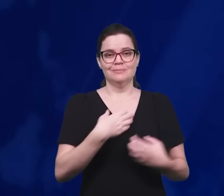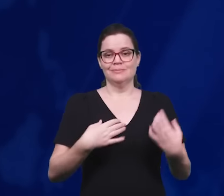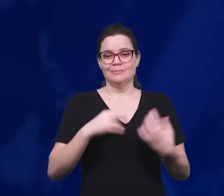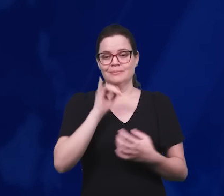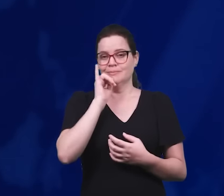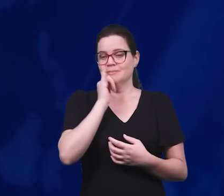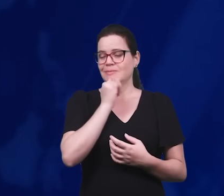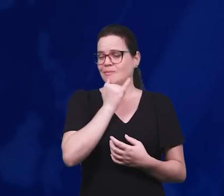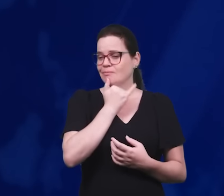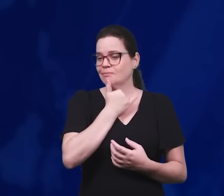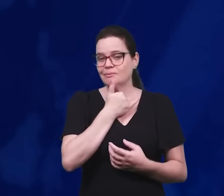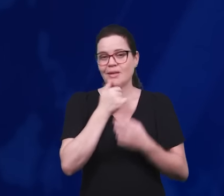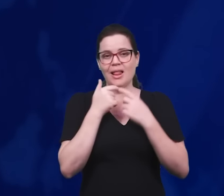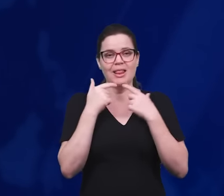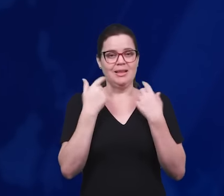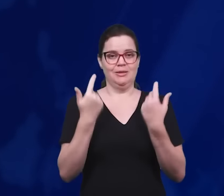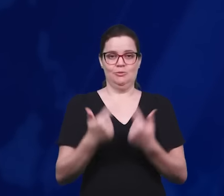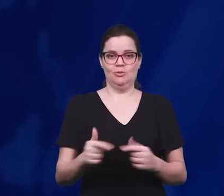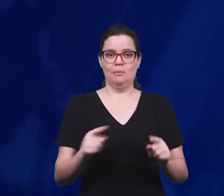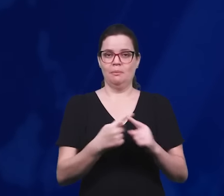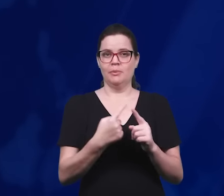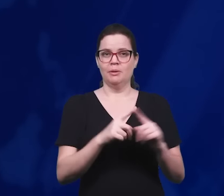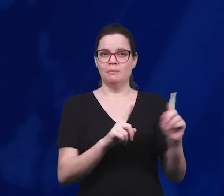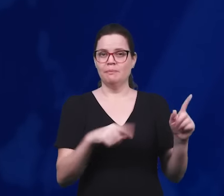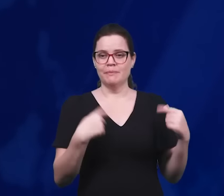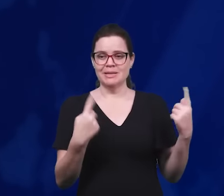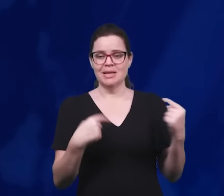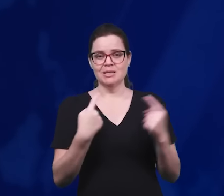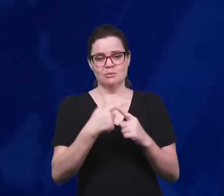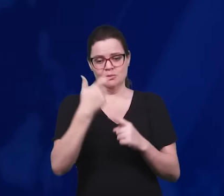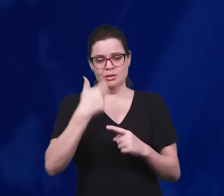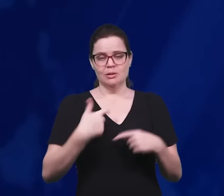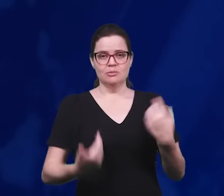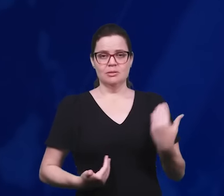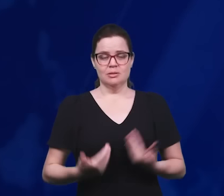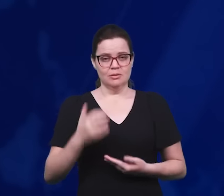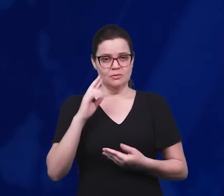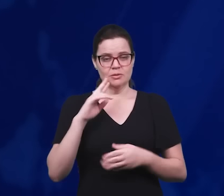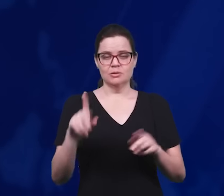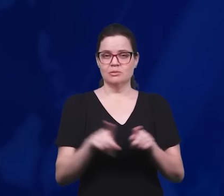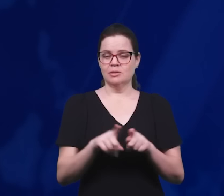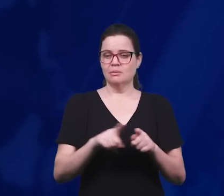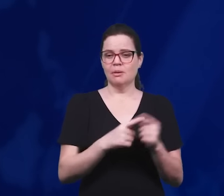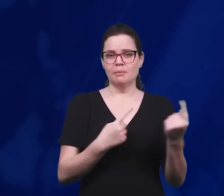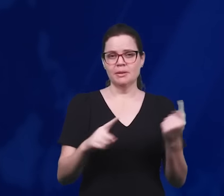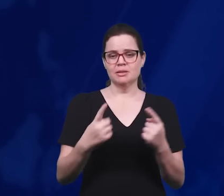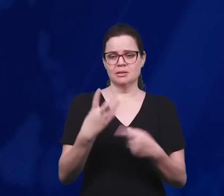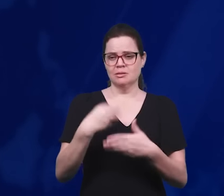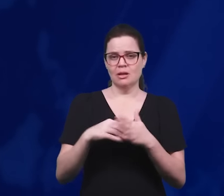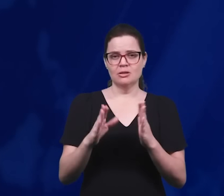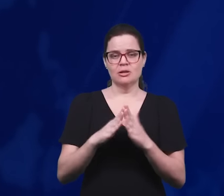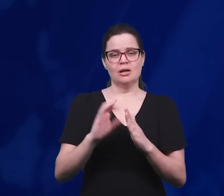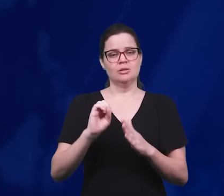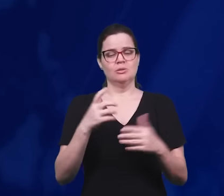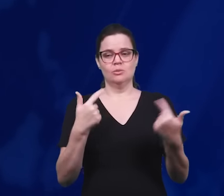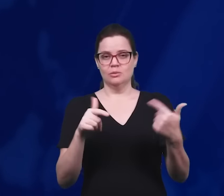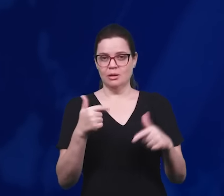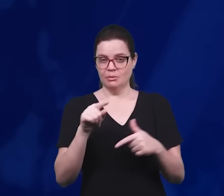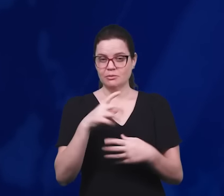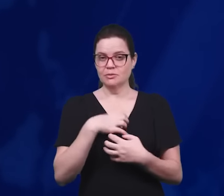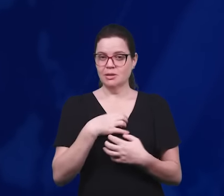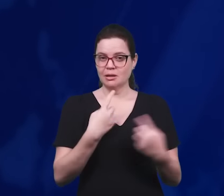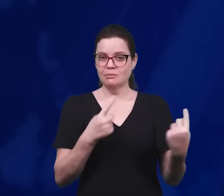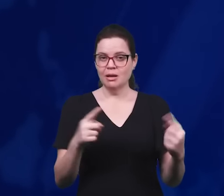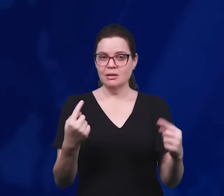sua alegria, até mesmo uma perseguição por você servir ao Senhor, ou mesmo uma perseguição em casa, no seu local de